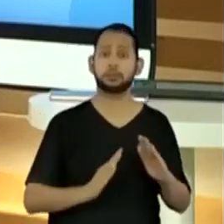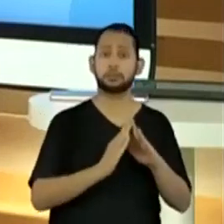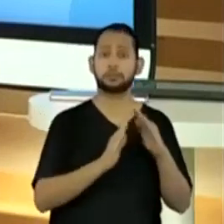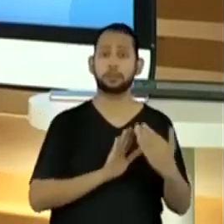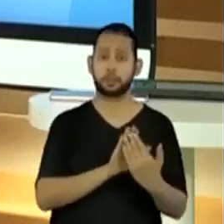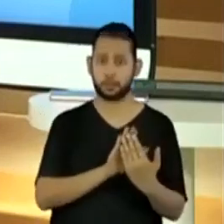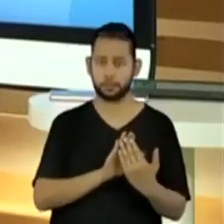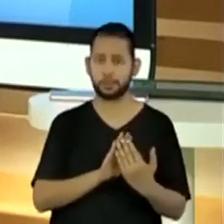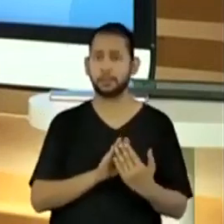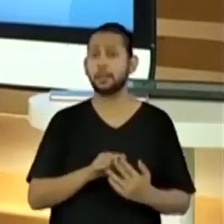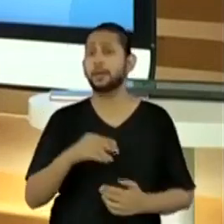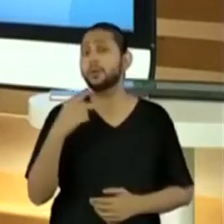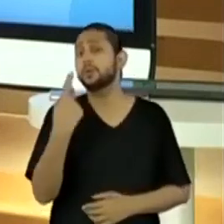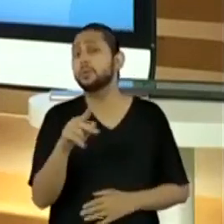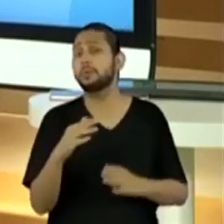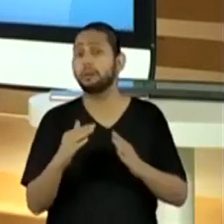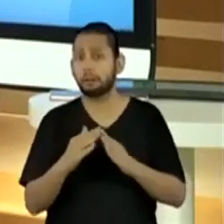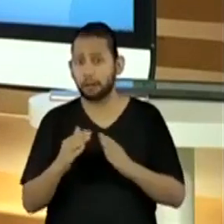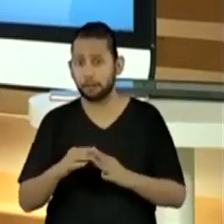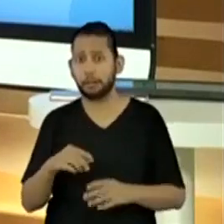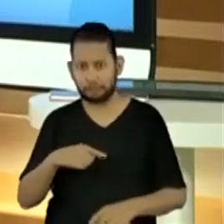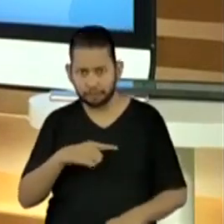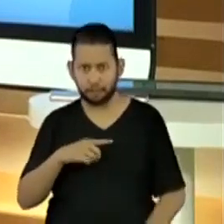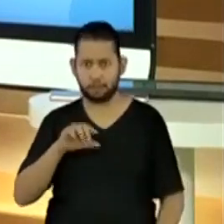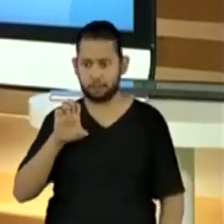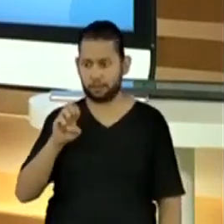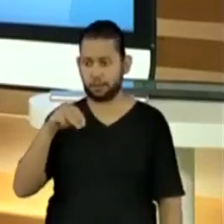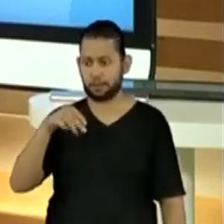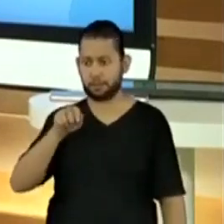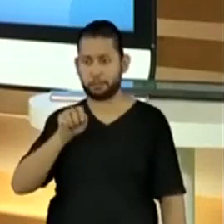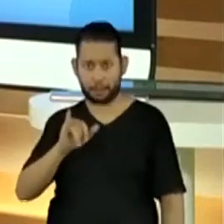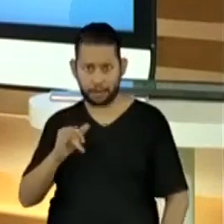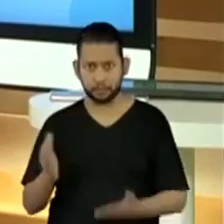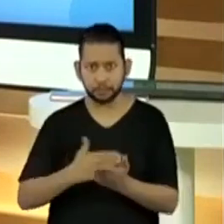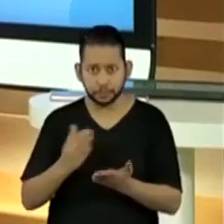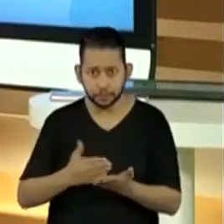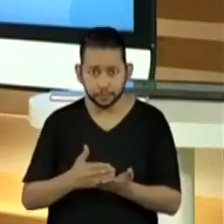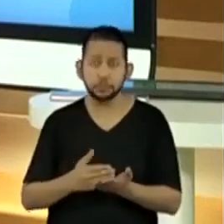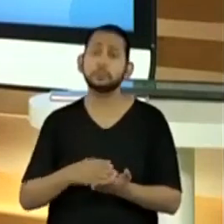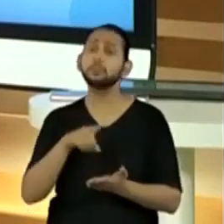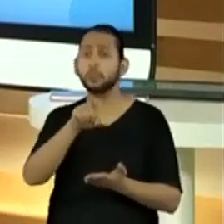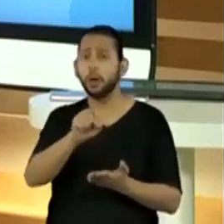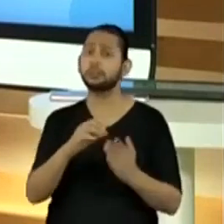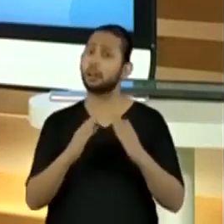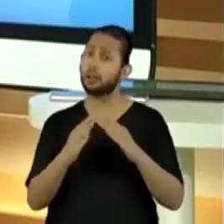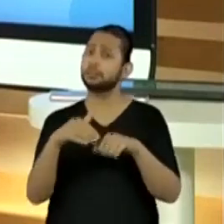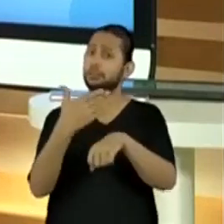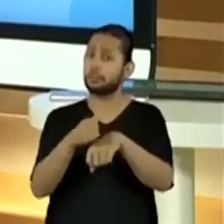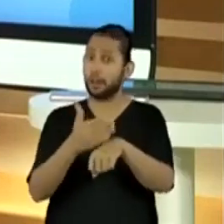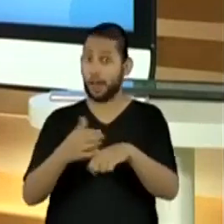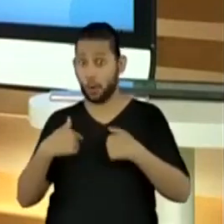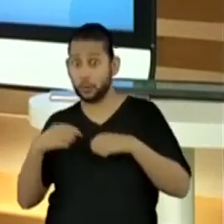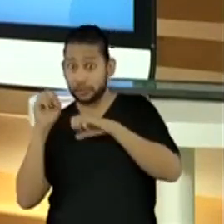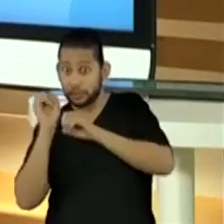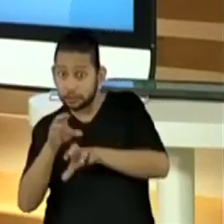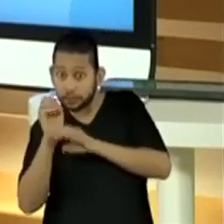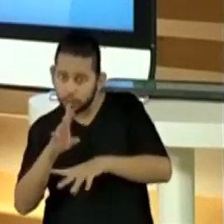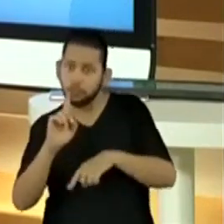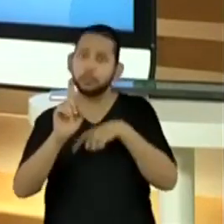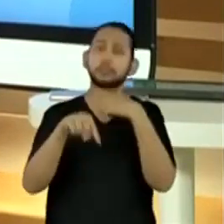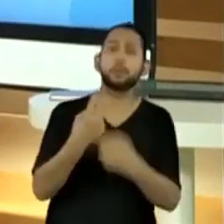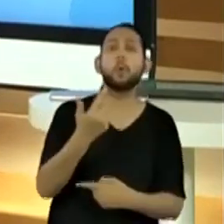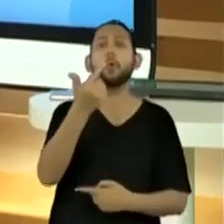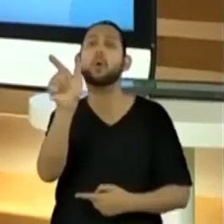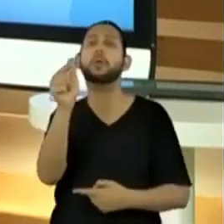sua casa, se você tem o EMAI ou outro livro, você vai praticar isso com as outras figuras que você